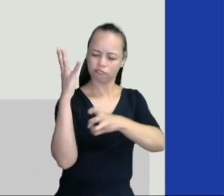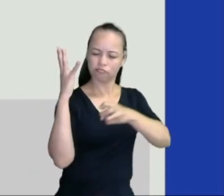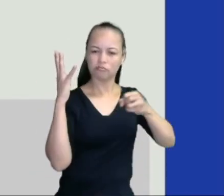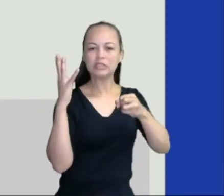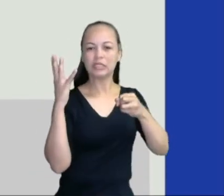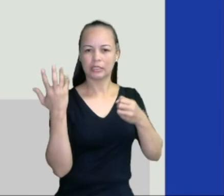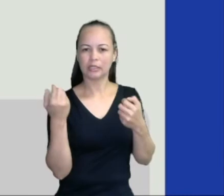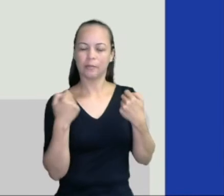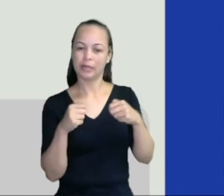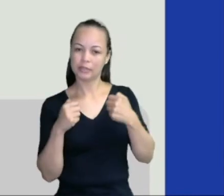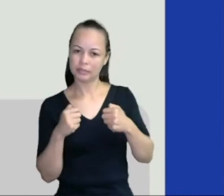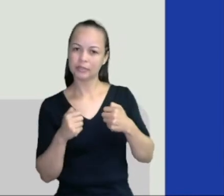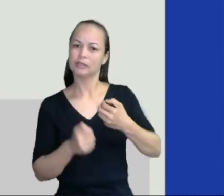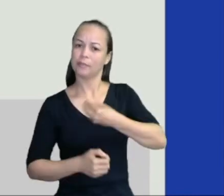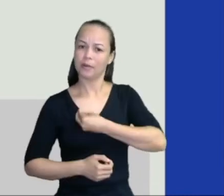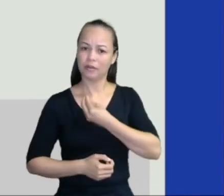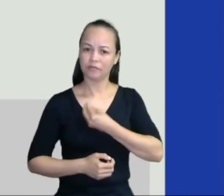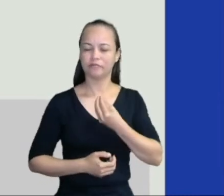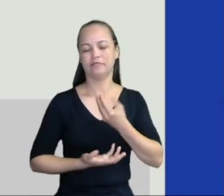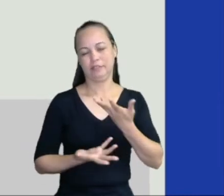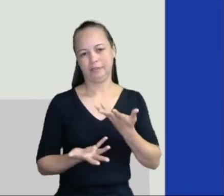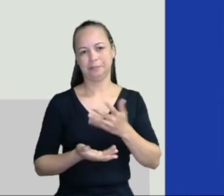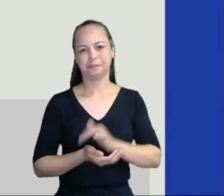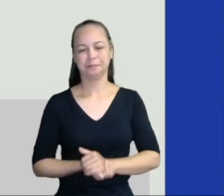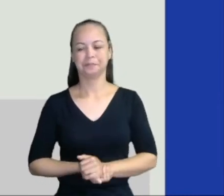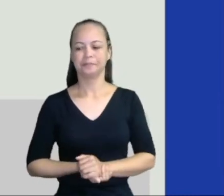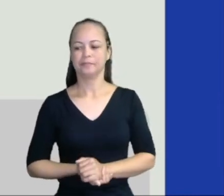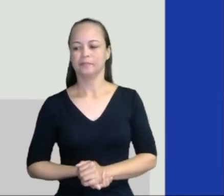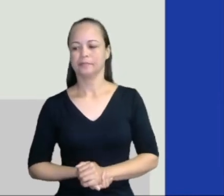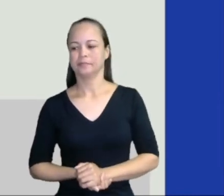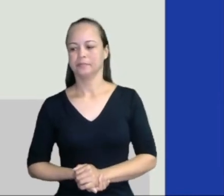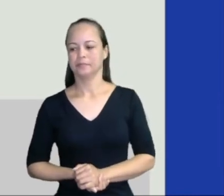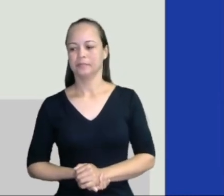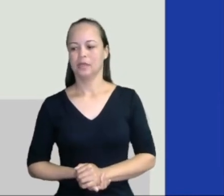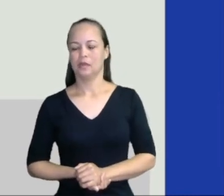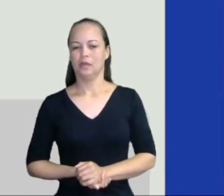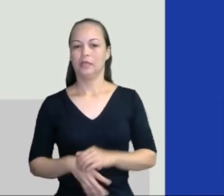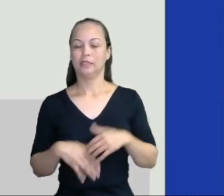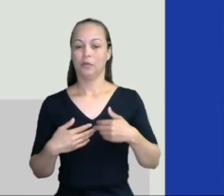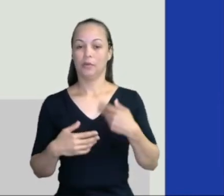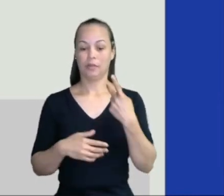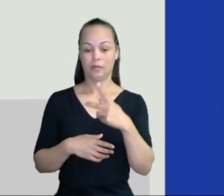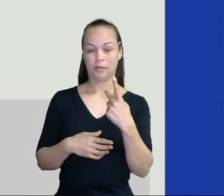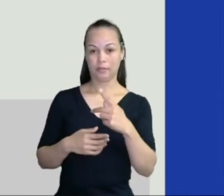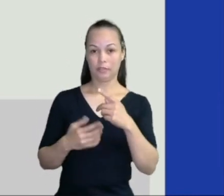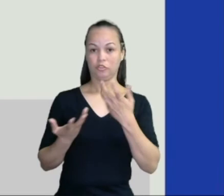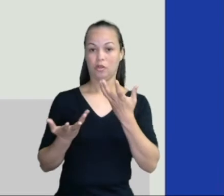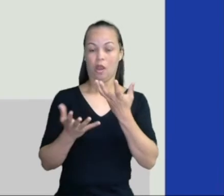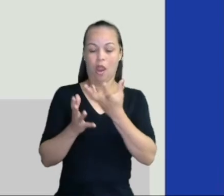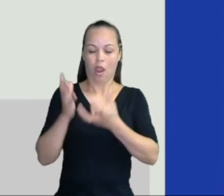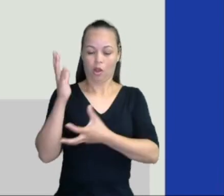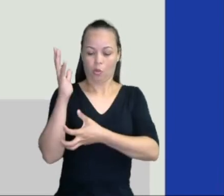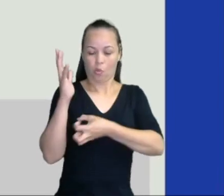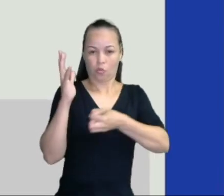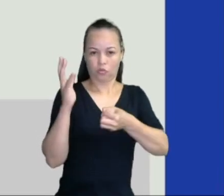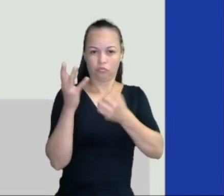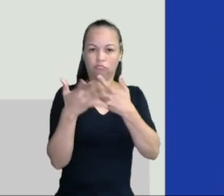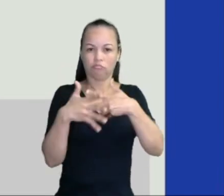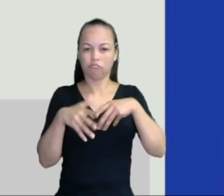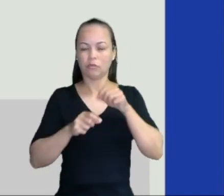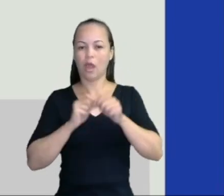precisa para a nossa subsistência, para a nossa vida, tá? E esses recursos naturais, eles podem